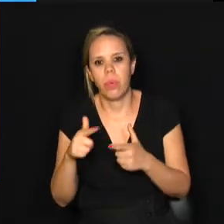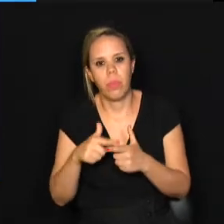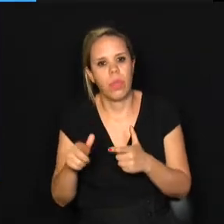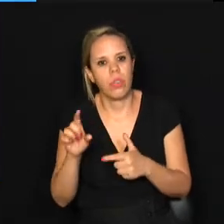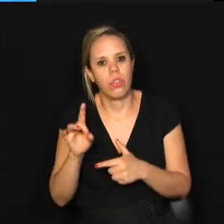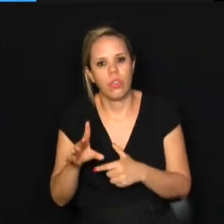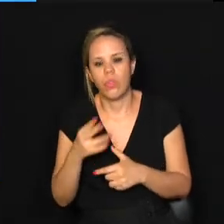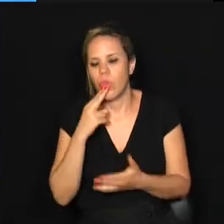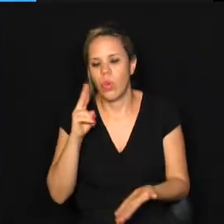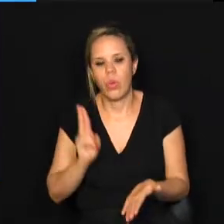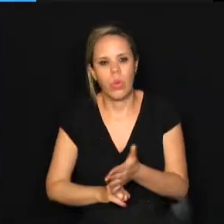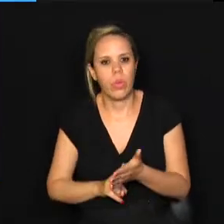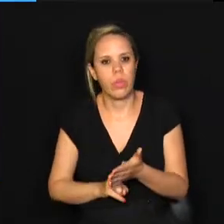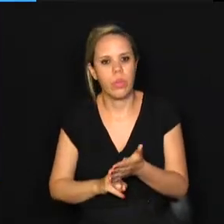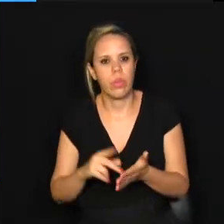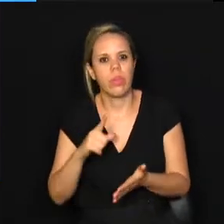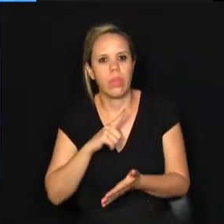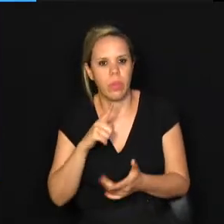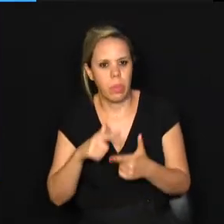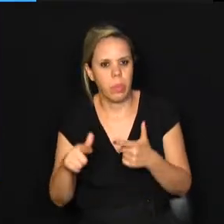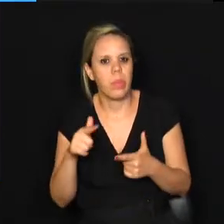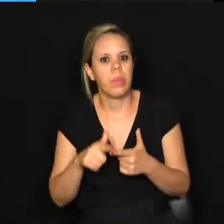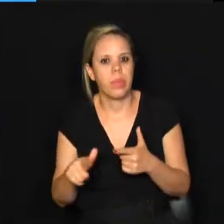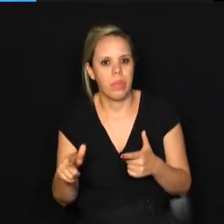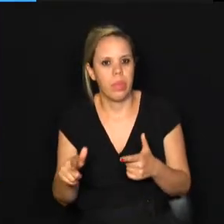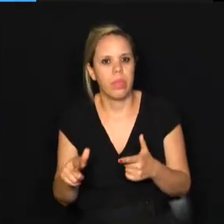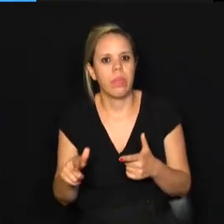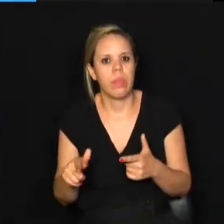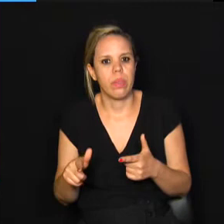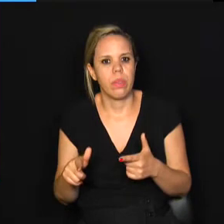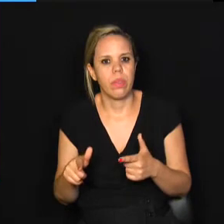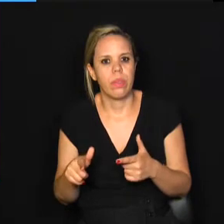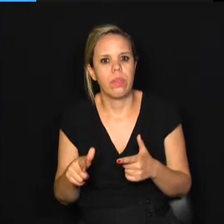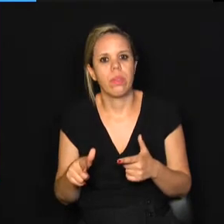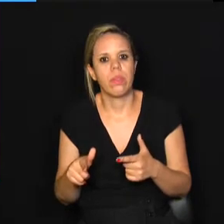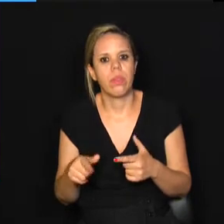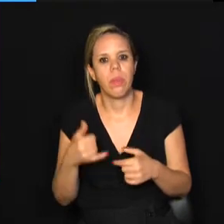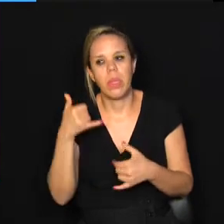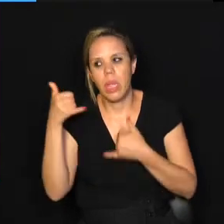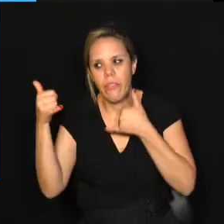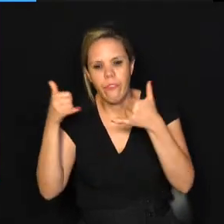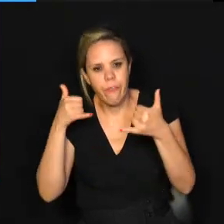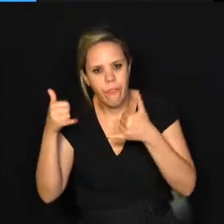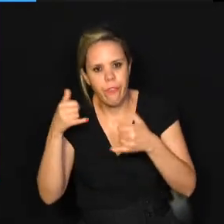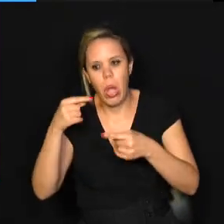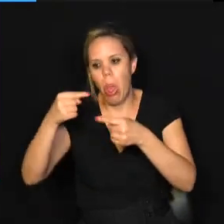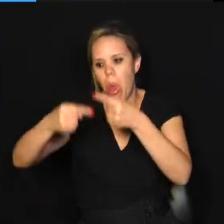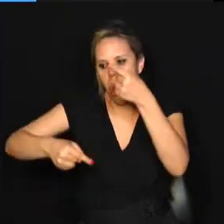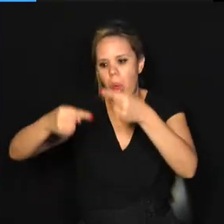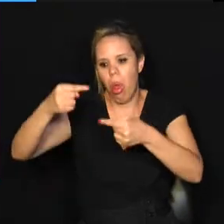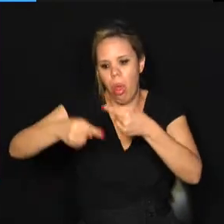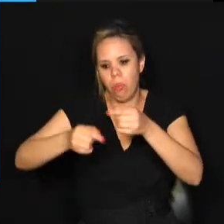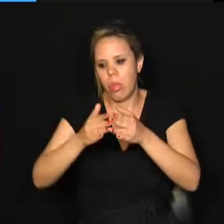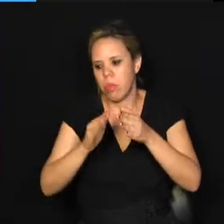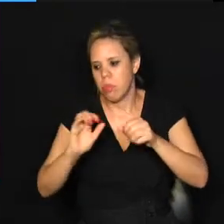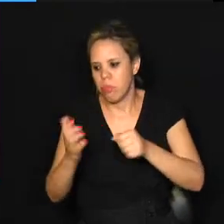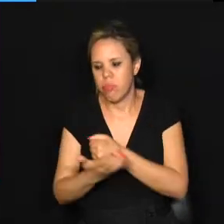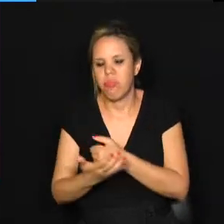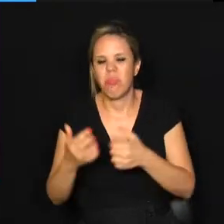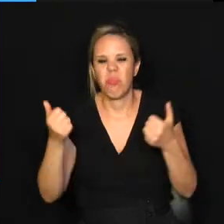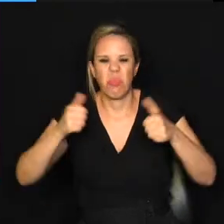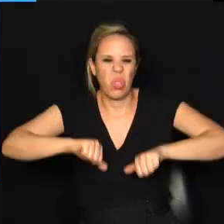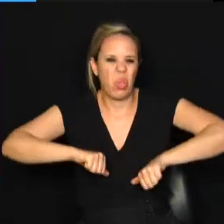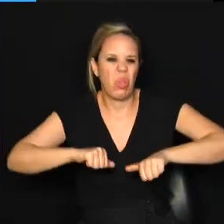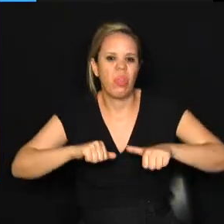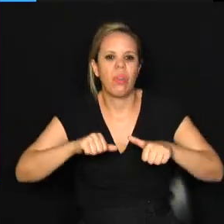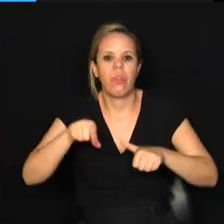os correios, também estamos tendo problema com os sinais de telefonia, né, que nessa pandemia piorou muito, né, e então, assim,